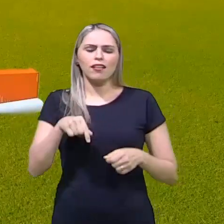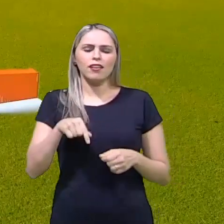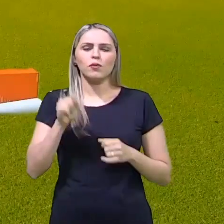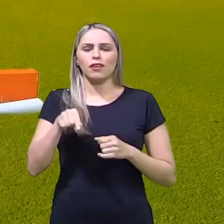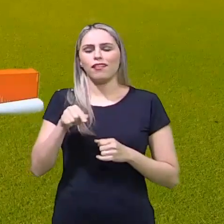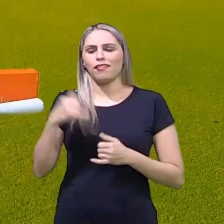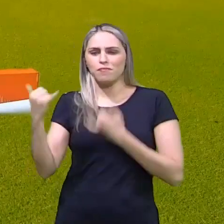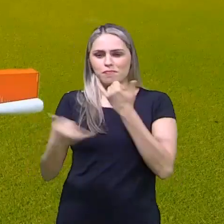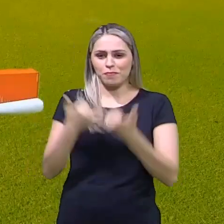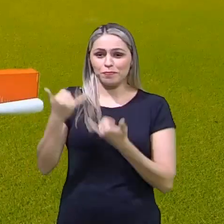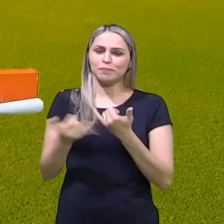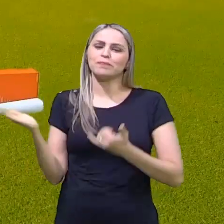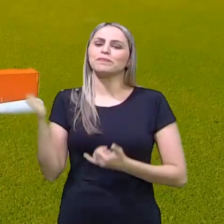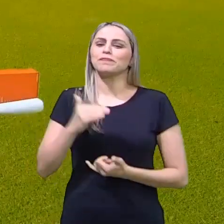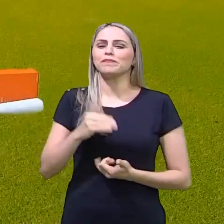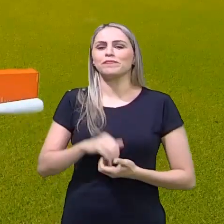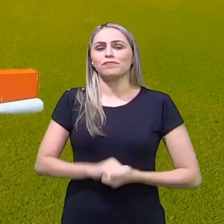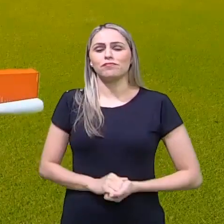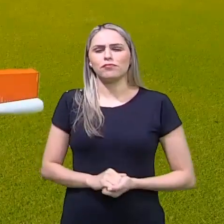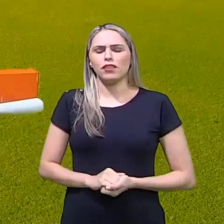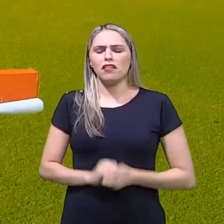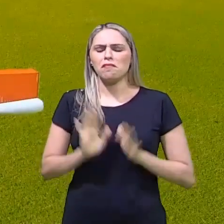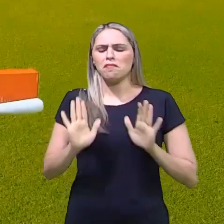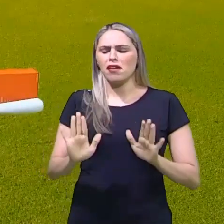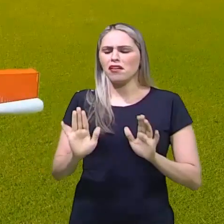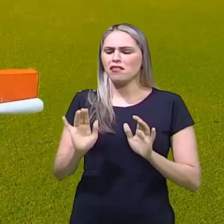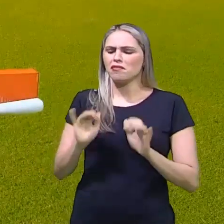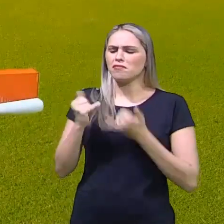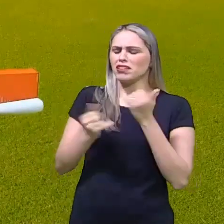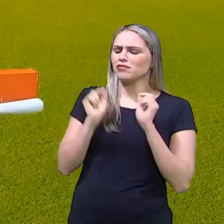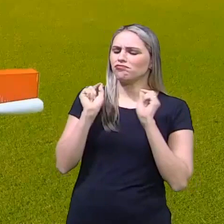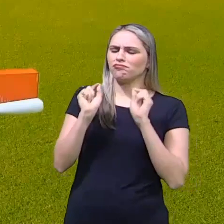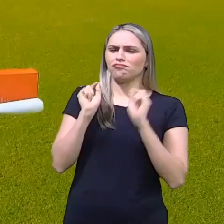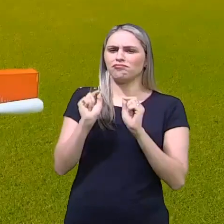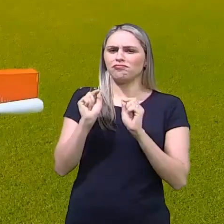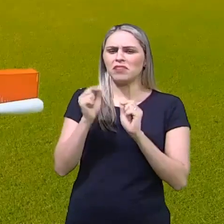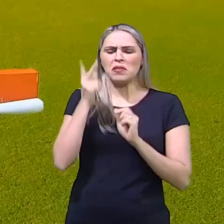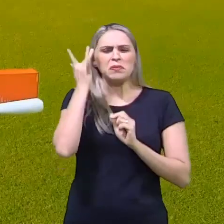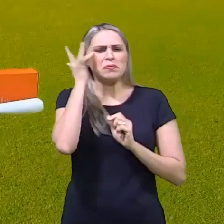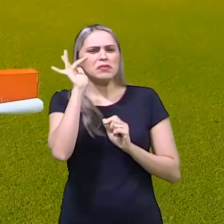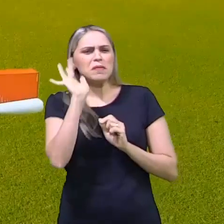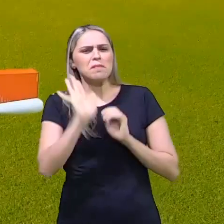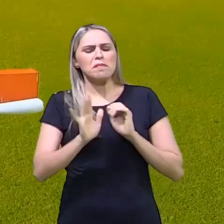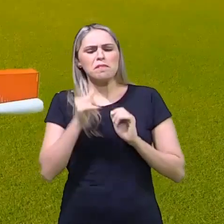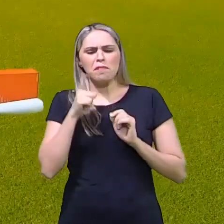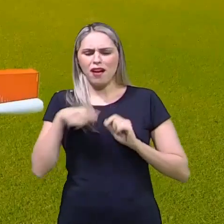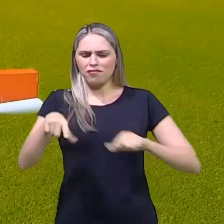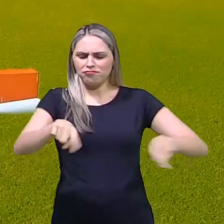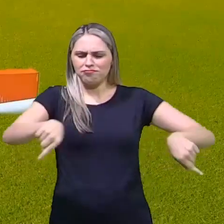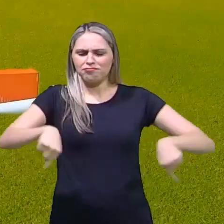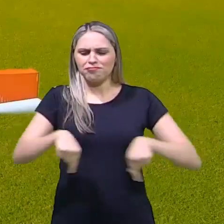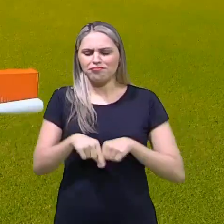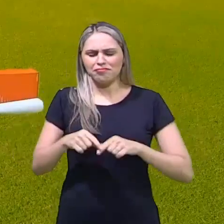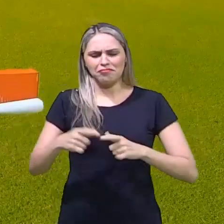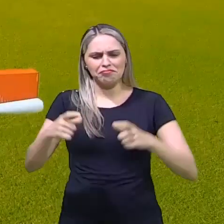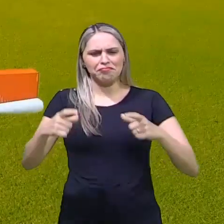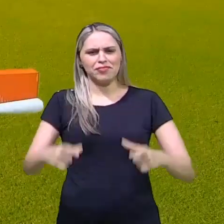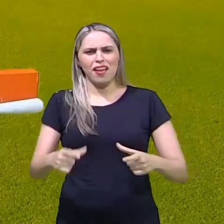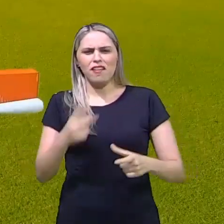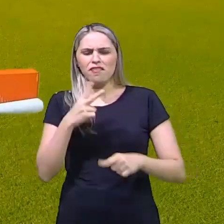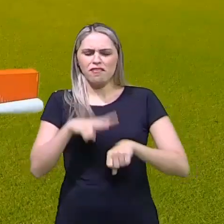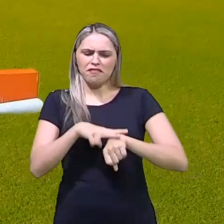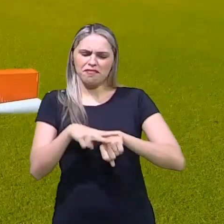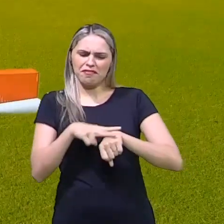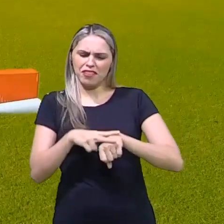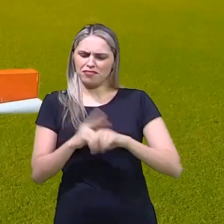vai brincar de quê hoje? Eu não sei, mas eu acho que eu estou num campo diferente. Estou vendo um campo verde, um campo grande. O que será que a gente pode brincar aqui, nesse